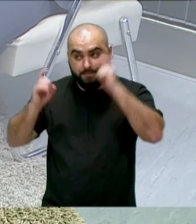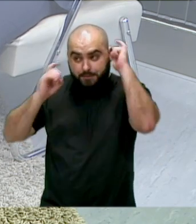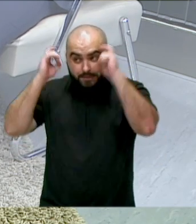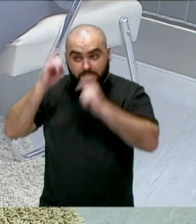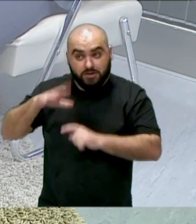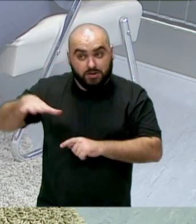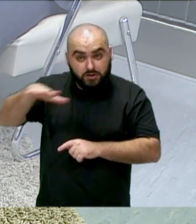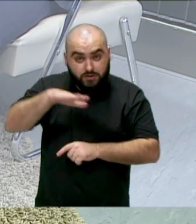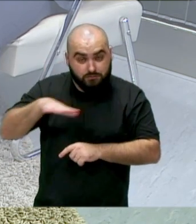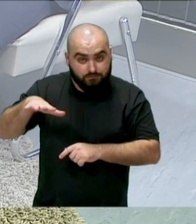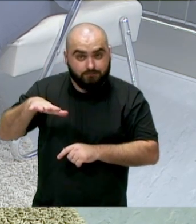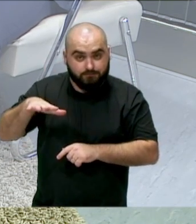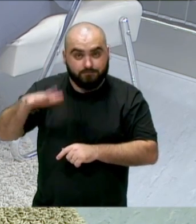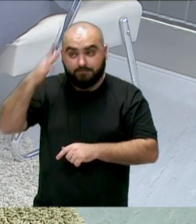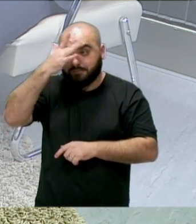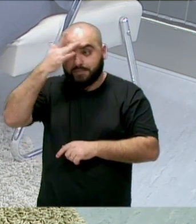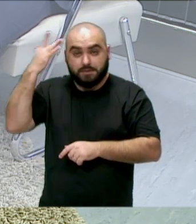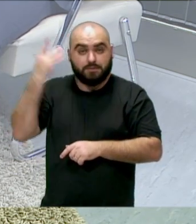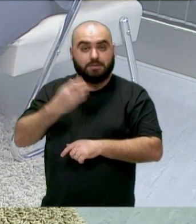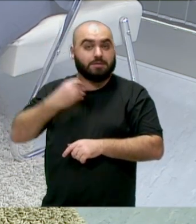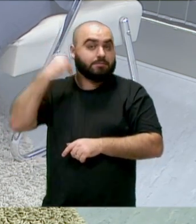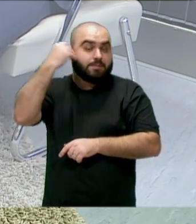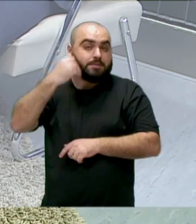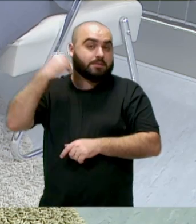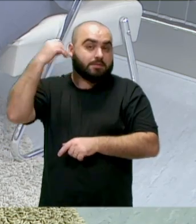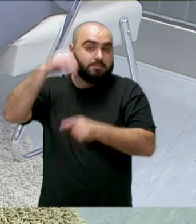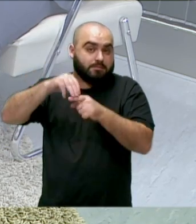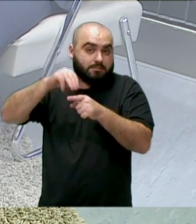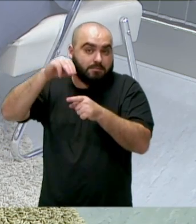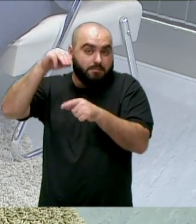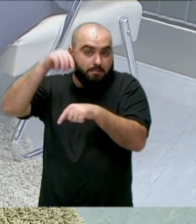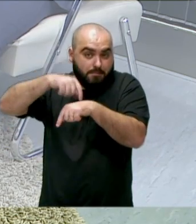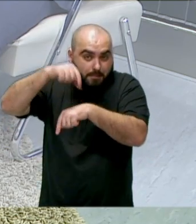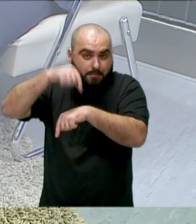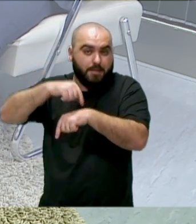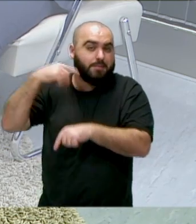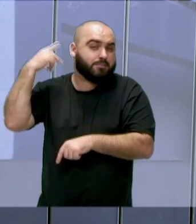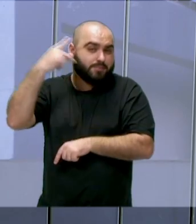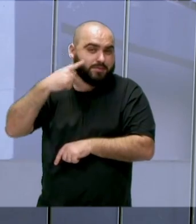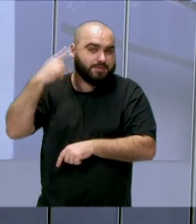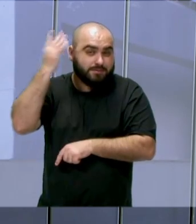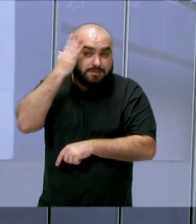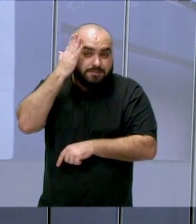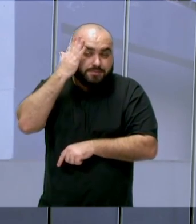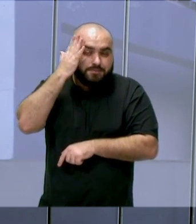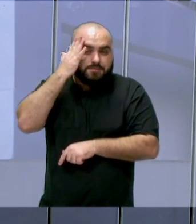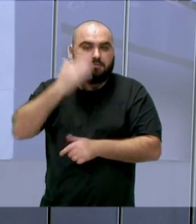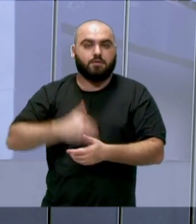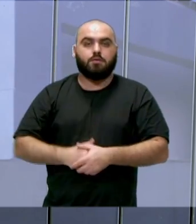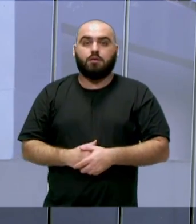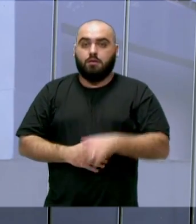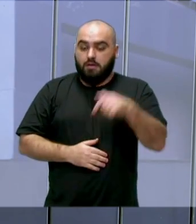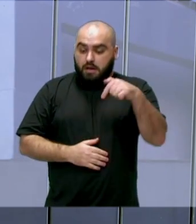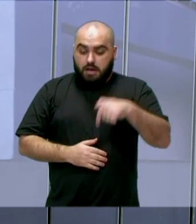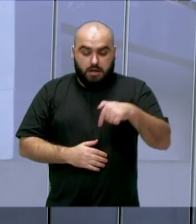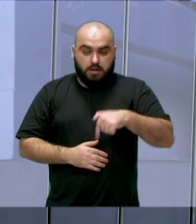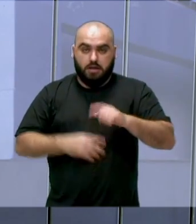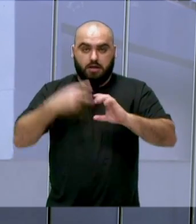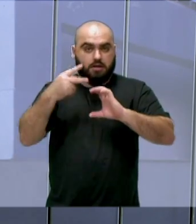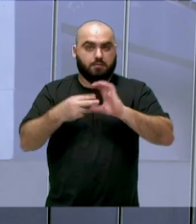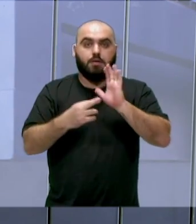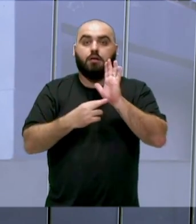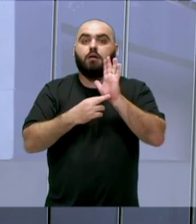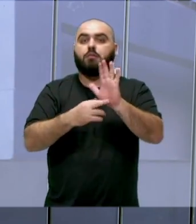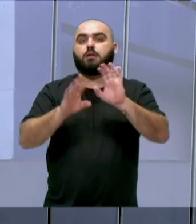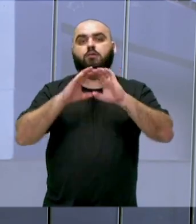de quem vive um momento político, para quem está legislando, independente de esfera, como eu falei, né? Nós somos um representante da comunidade.